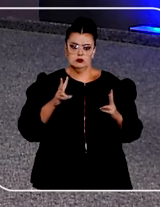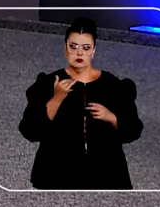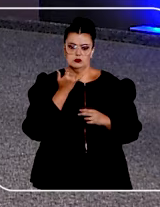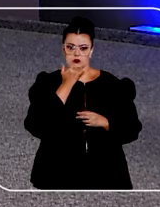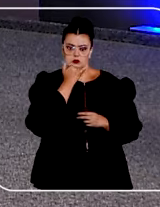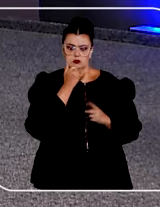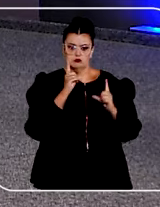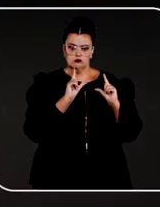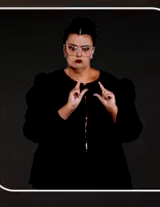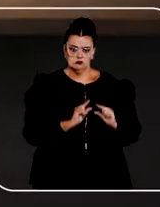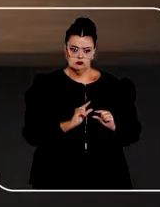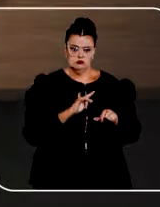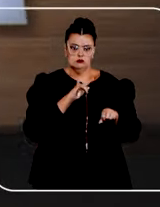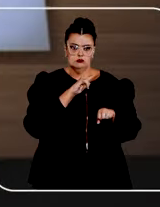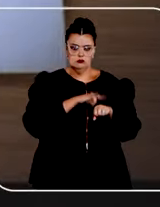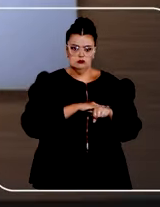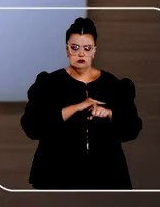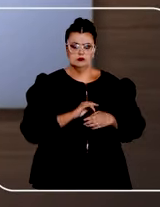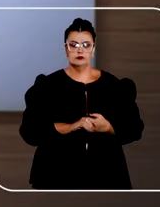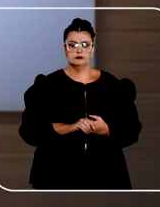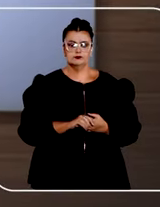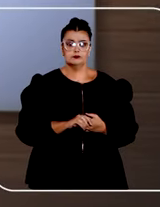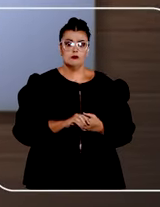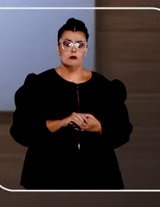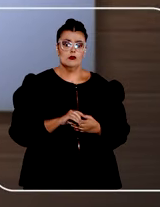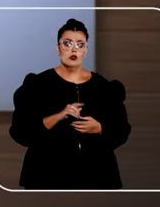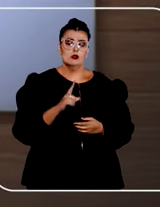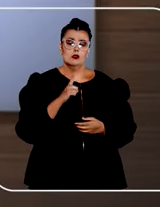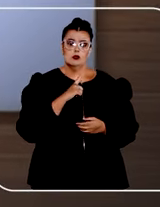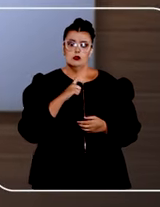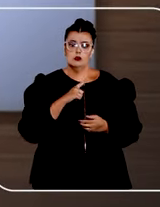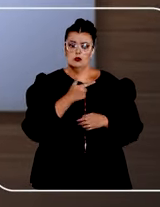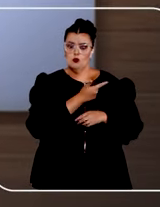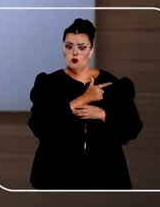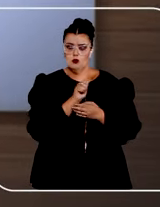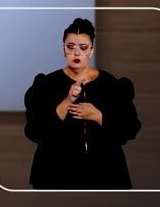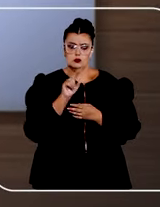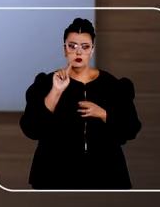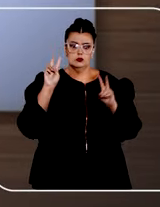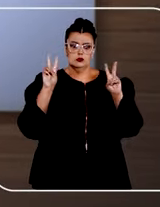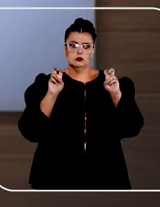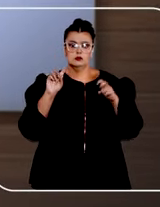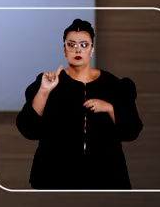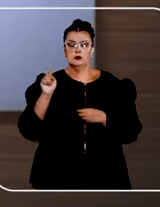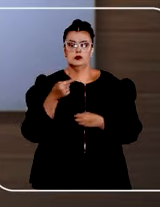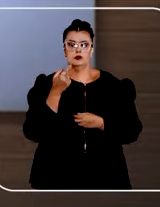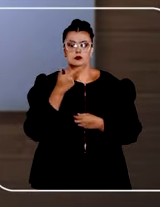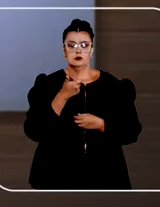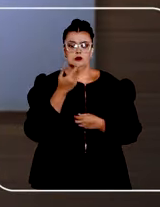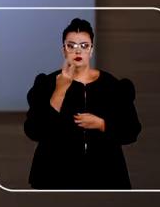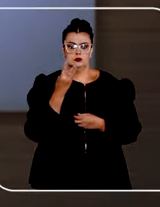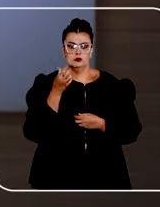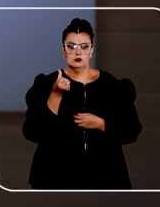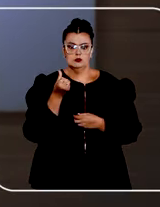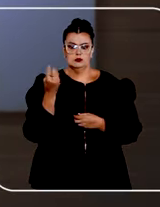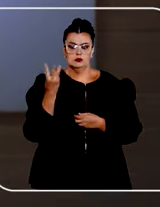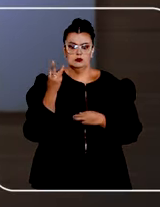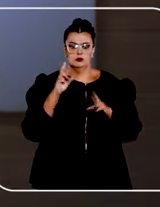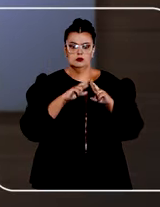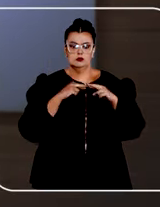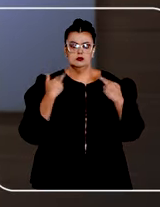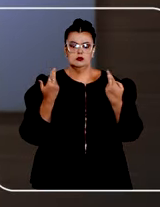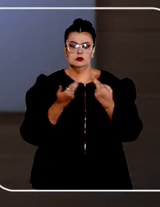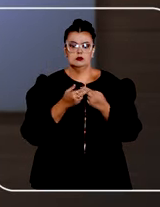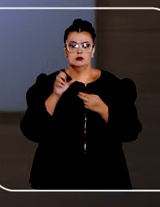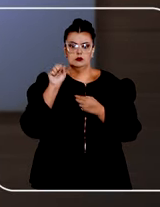remissão da pena sob o rito dos recursos especiais repetitivos tema 1236 a terceira